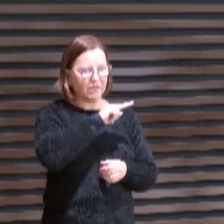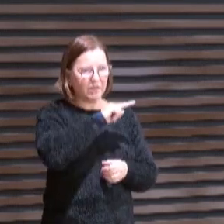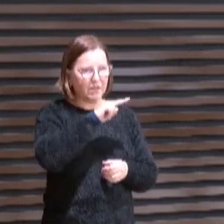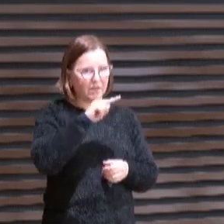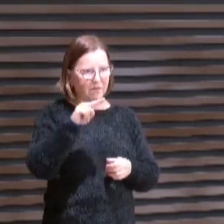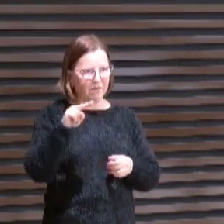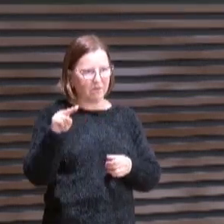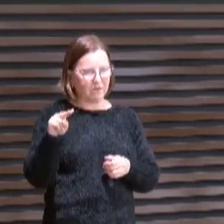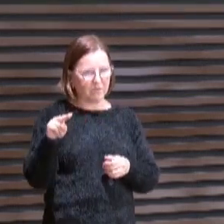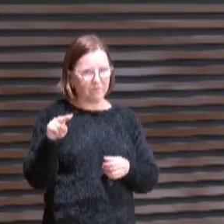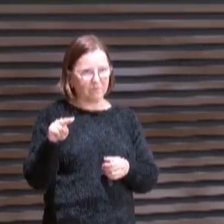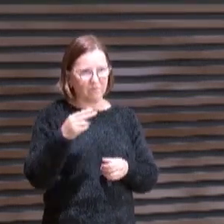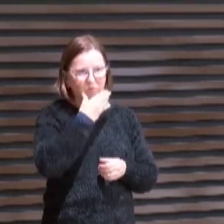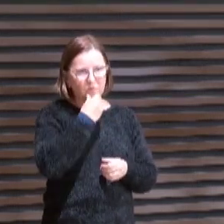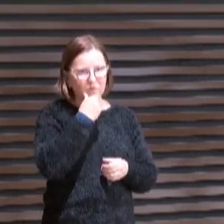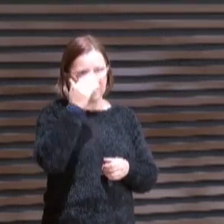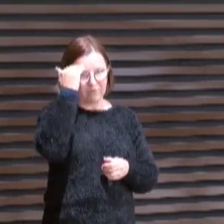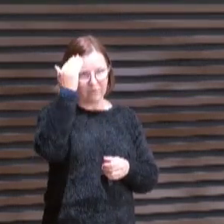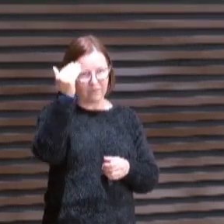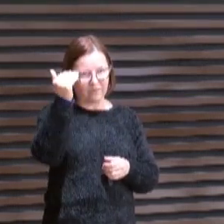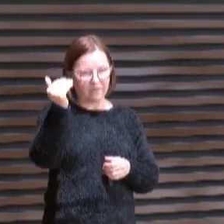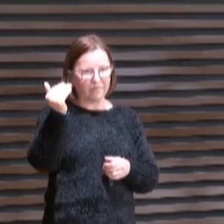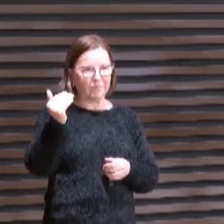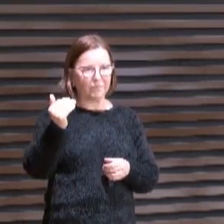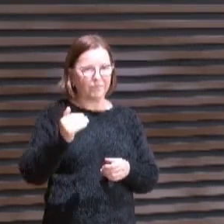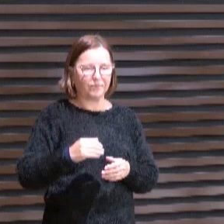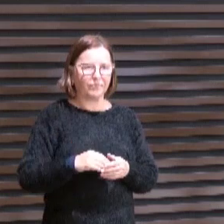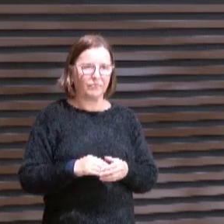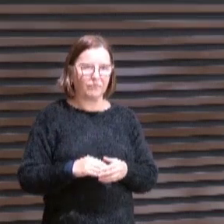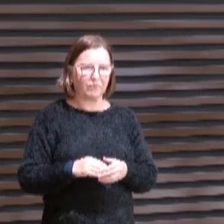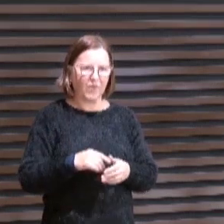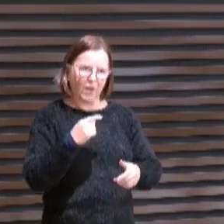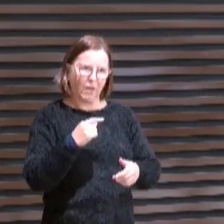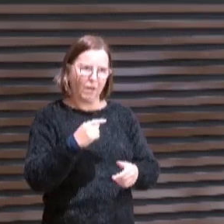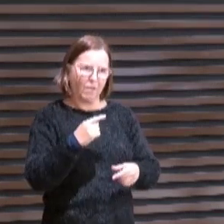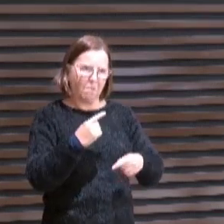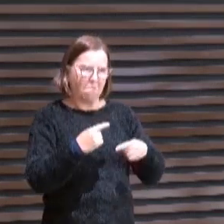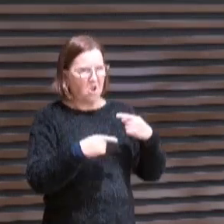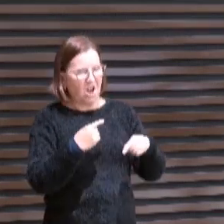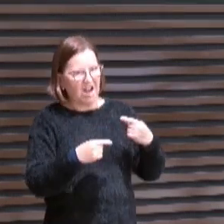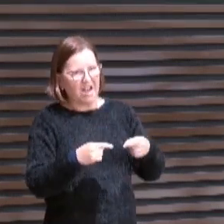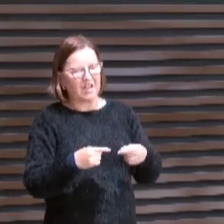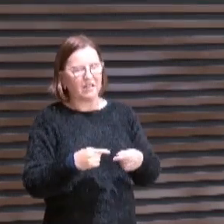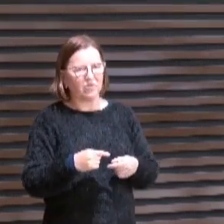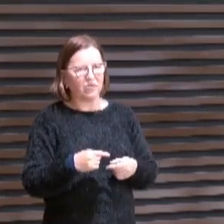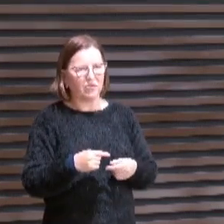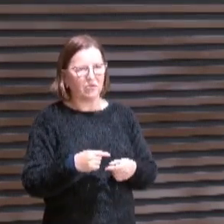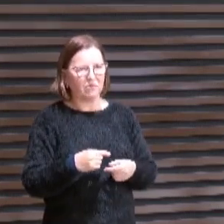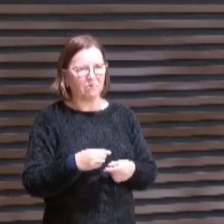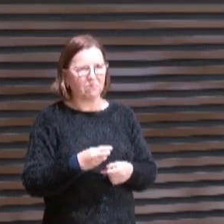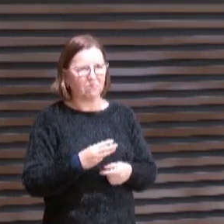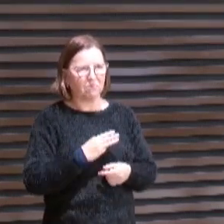grande etnólogo, foi político, foi militar, era um